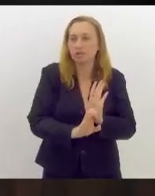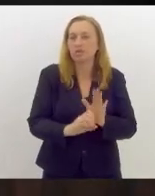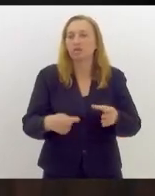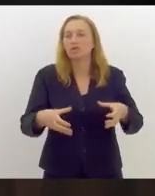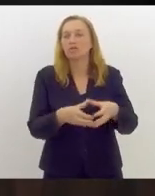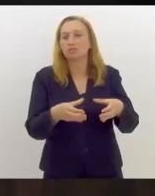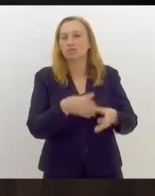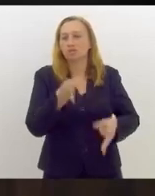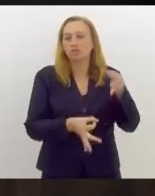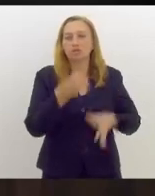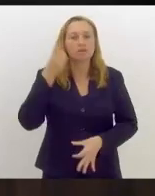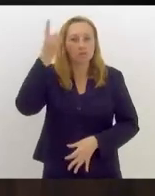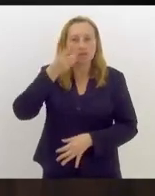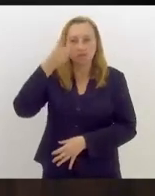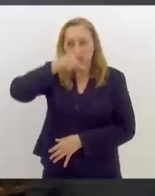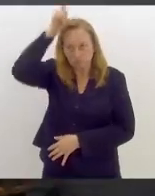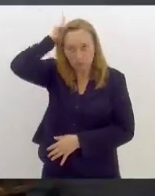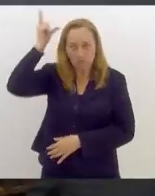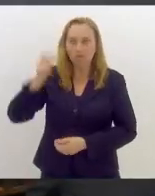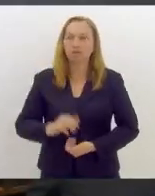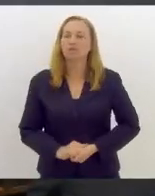Deputado Luiz Paulo